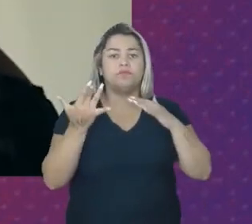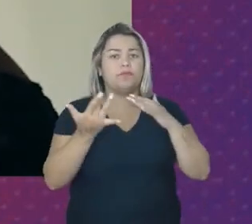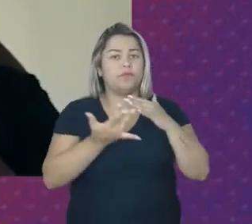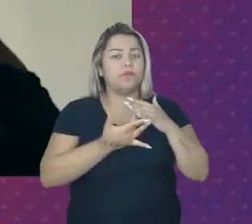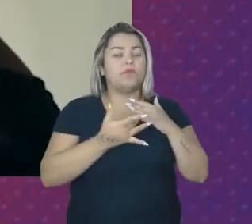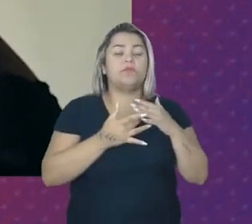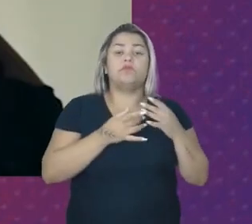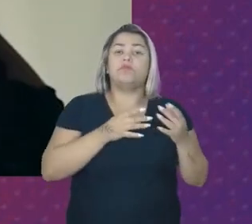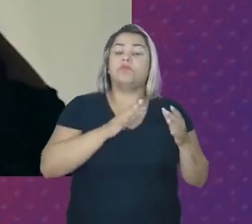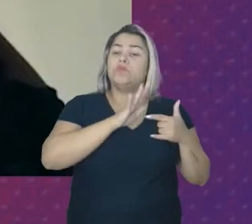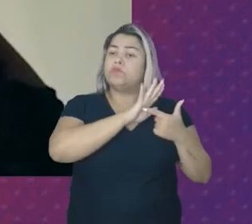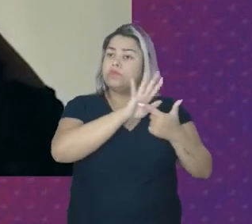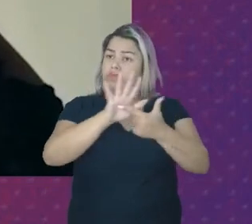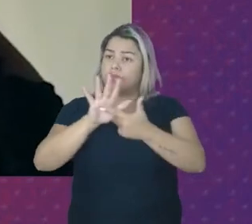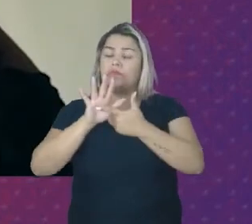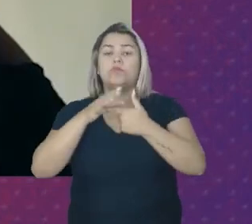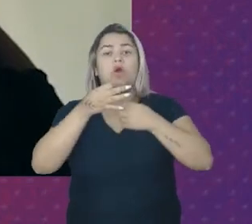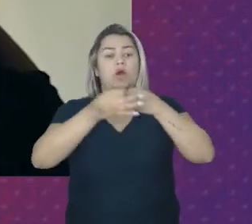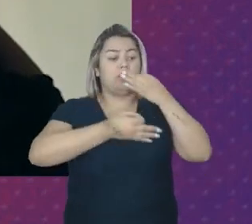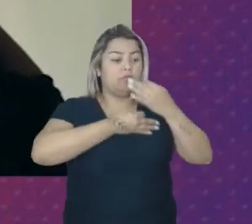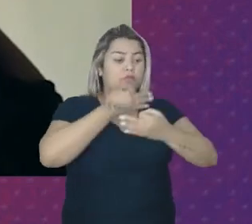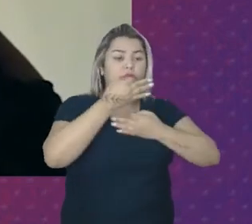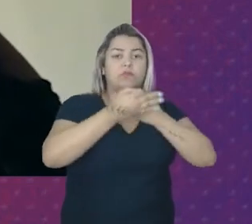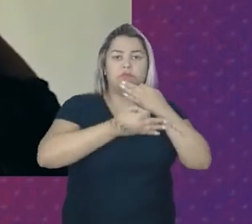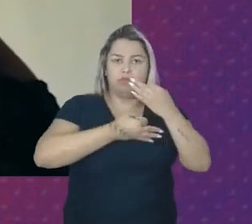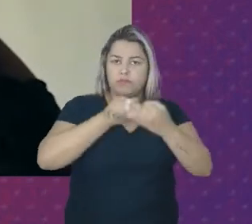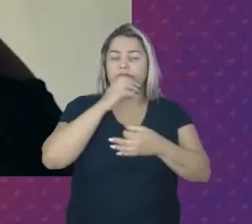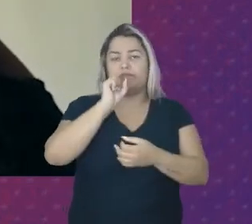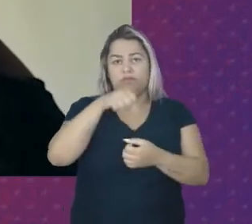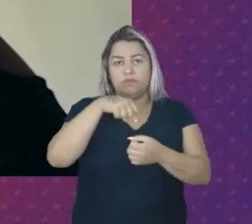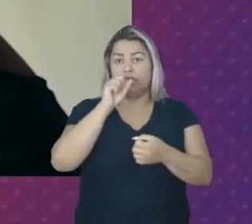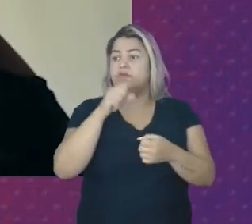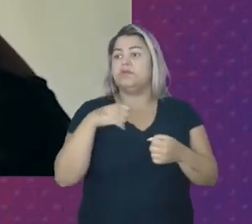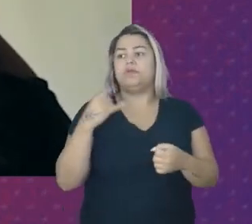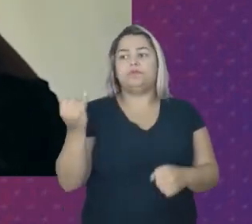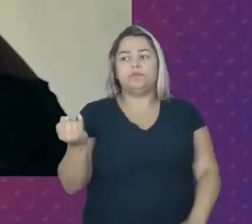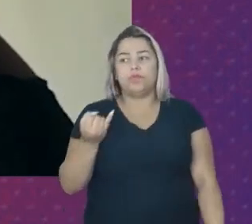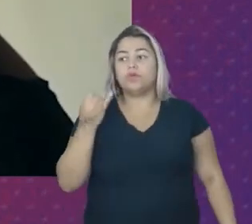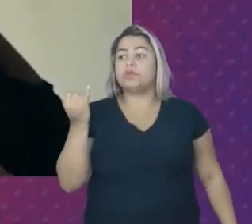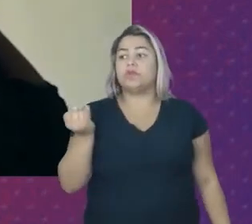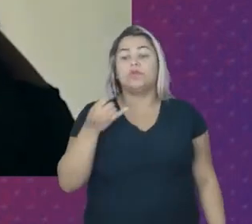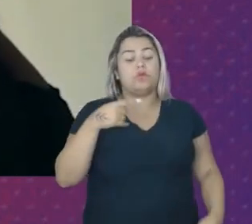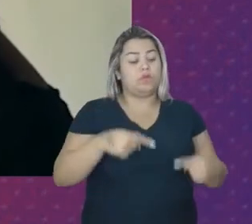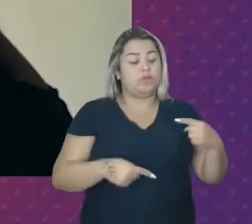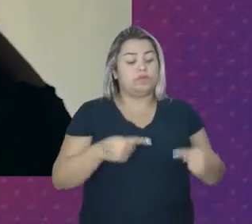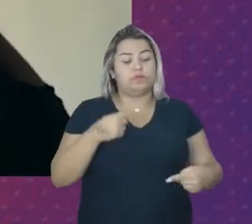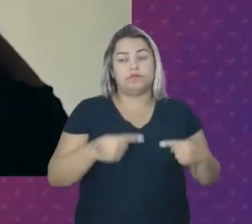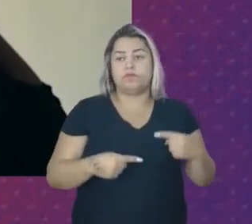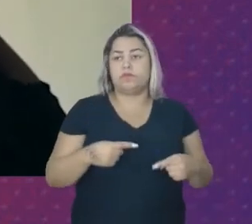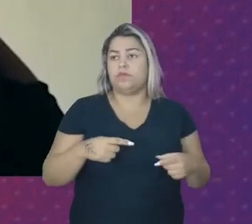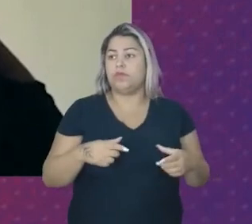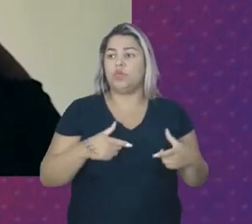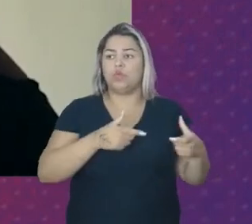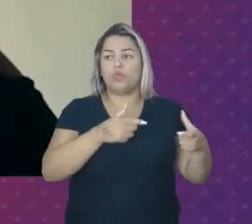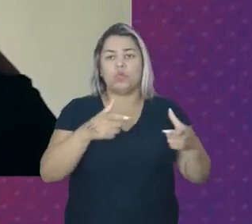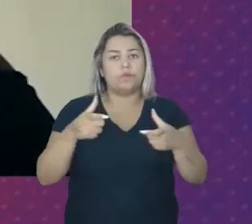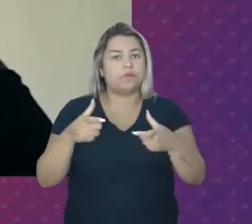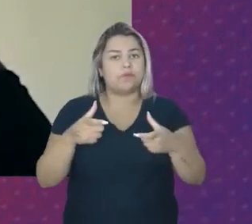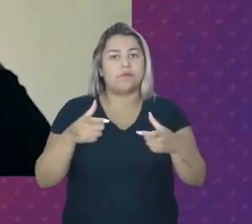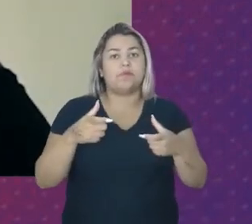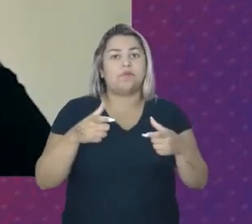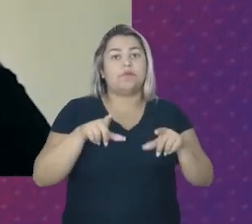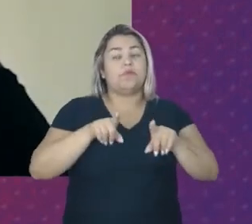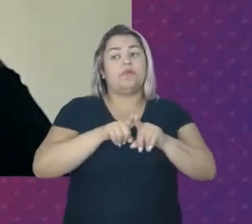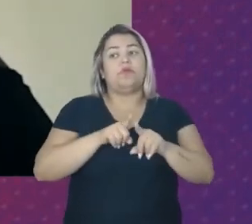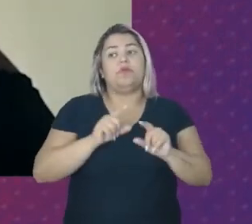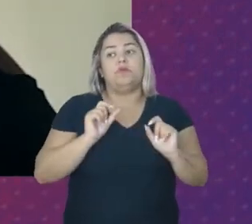deixe de trazer ao mundo a sua opinião, porque ela é, sim, muito importante. A política foi, por muito tempo, um espaço que diziam que não nos